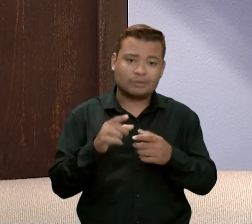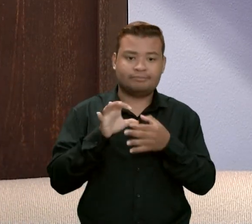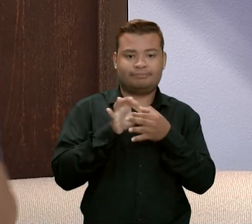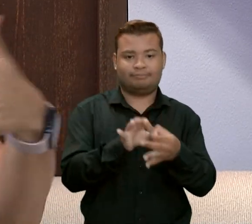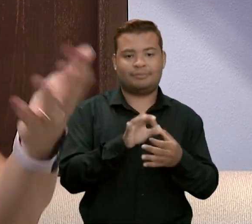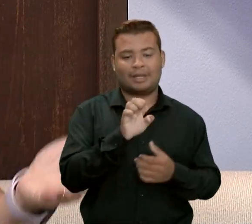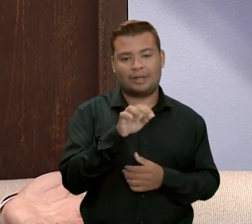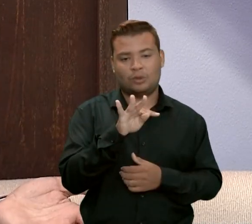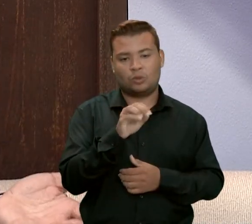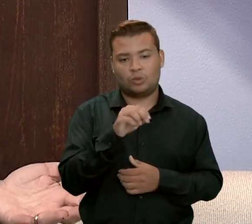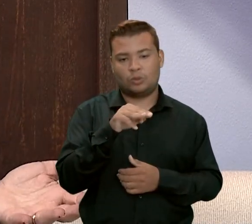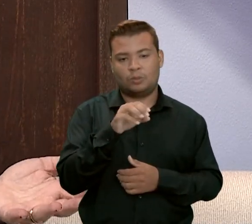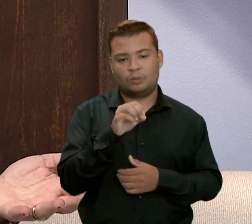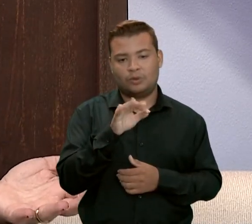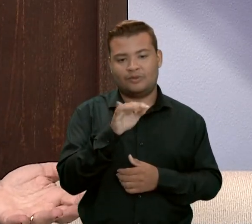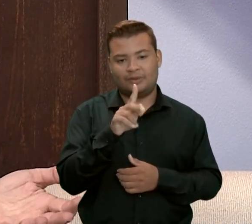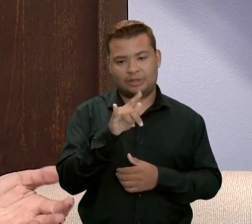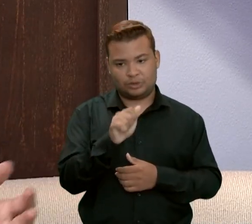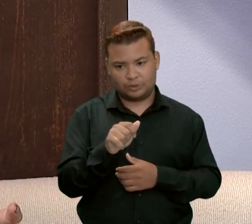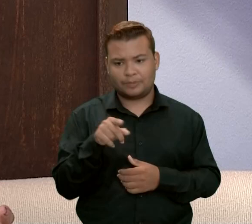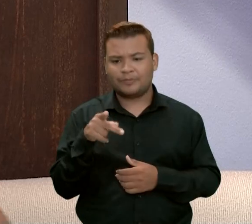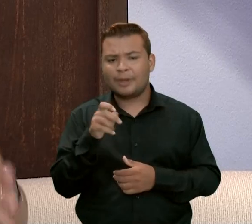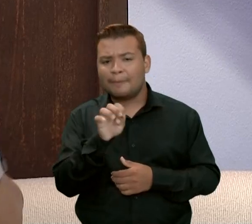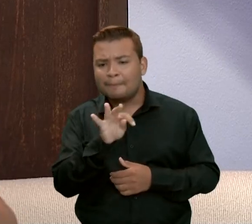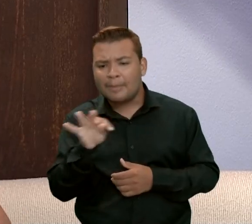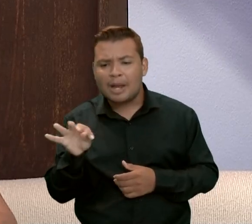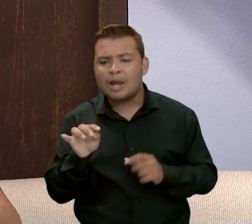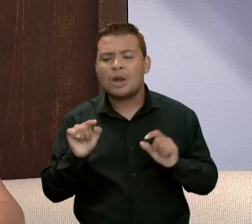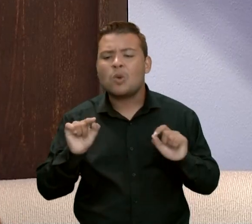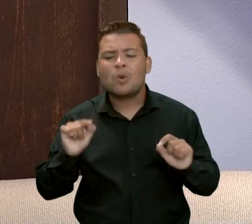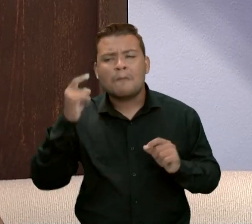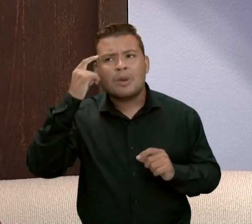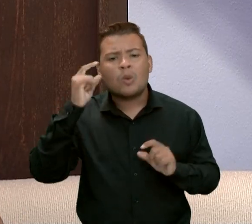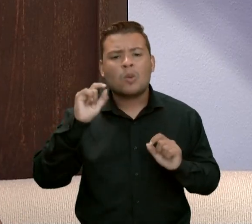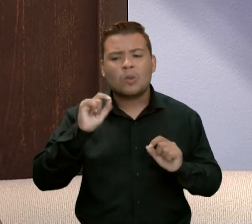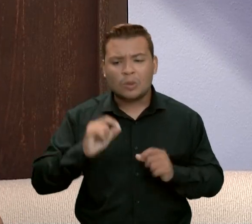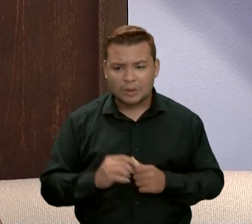que o Programa de Educação Tutorial pensou? Entomofagia? Entomofagia.